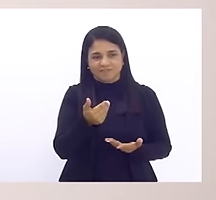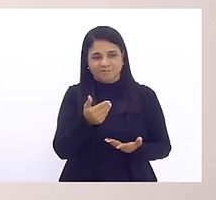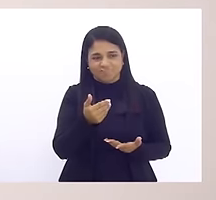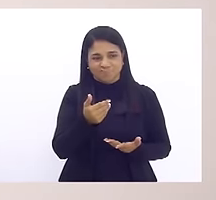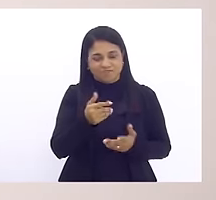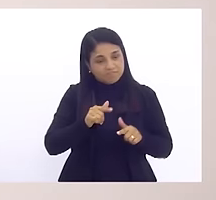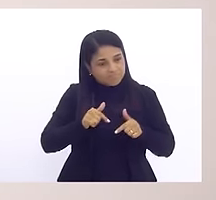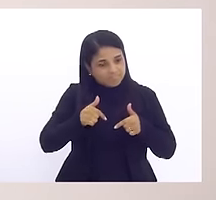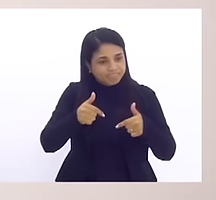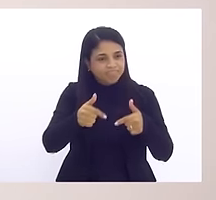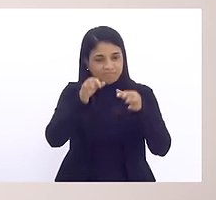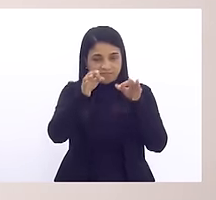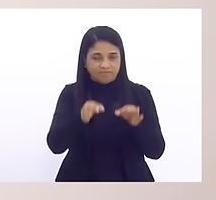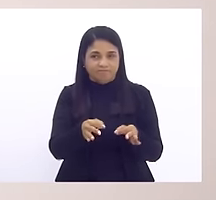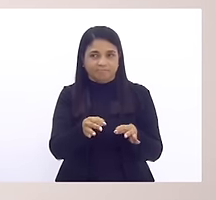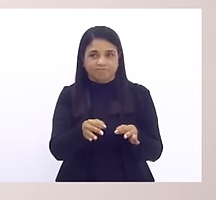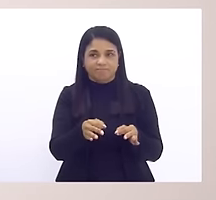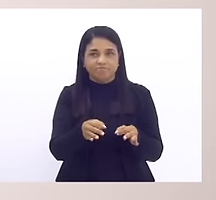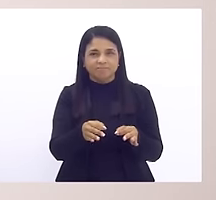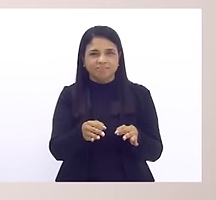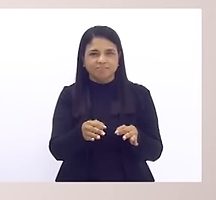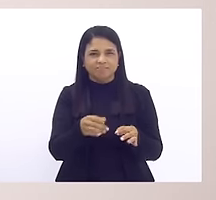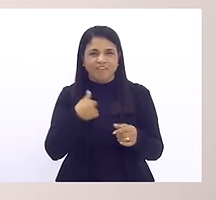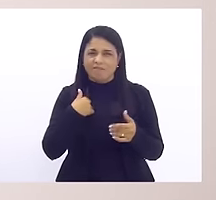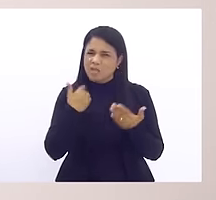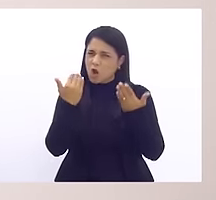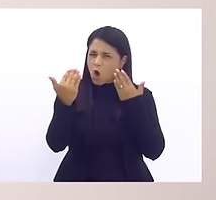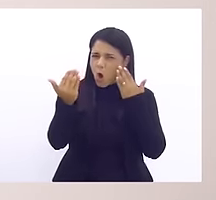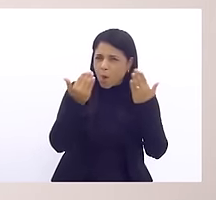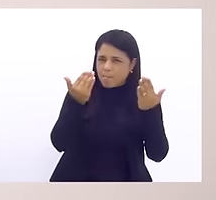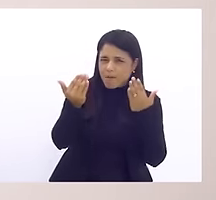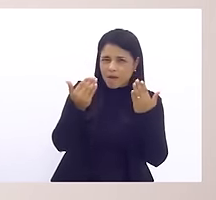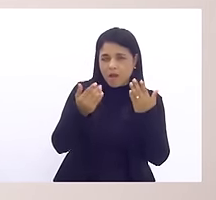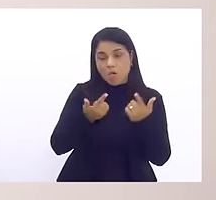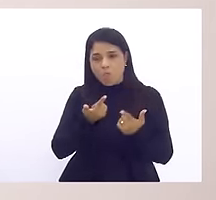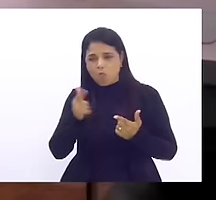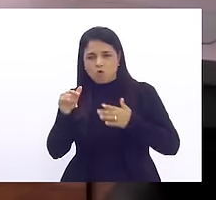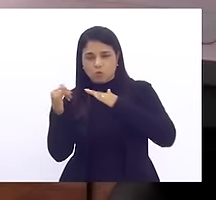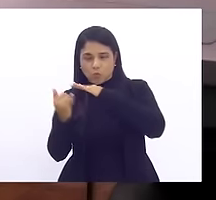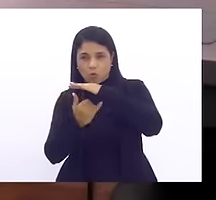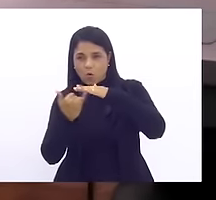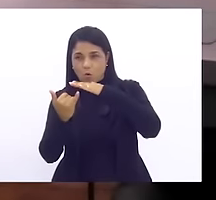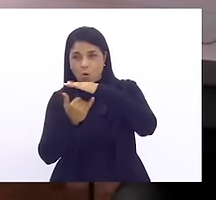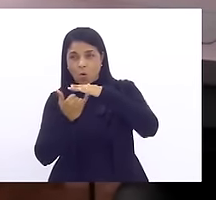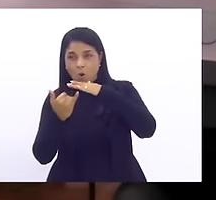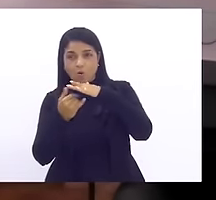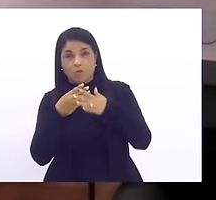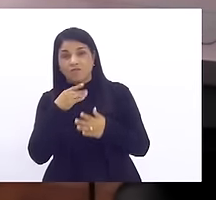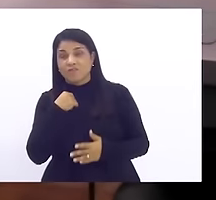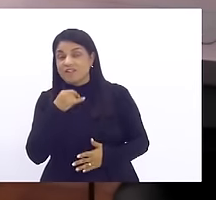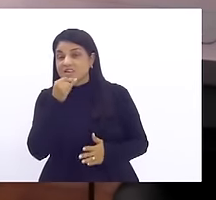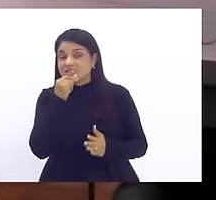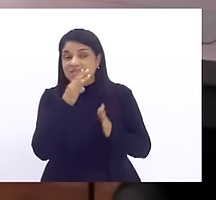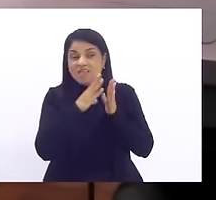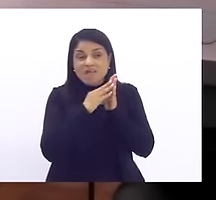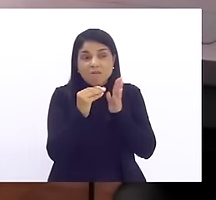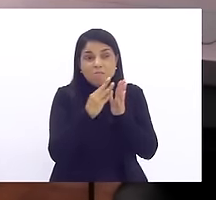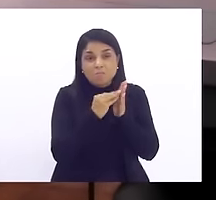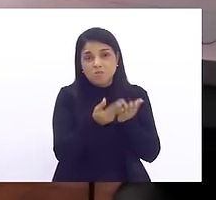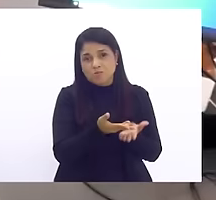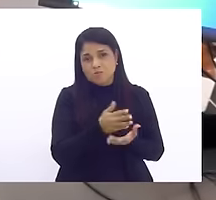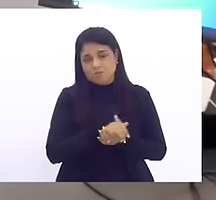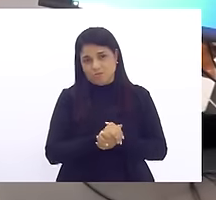acontecer de fazer o certo pô aí você vem me comparar a um outro órgão público Deputado com todo respeito